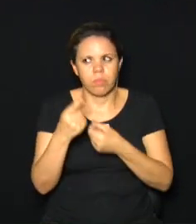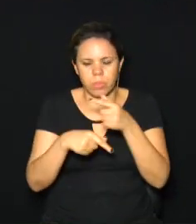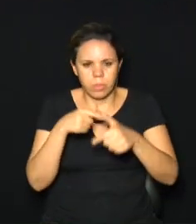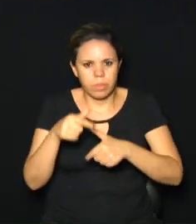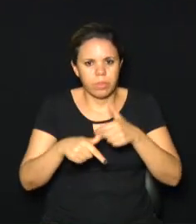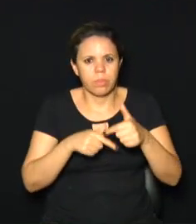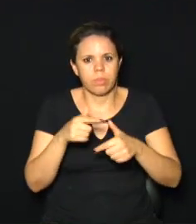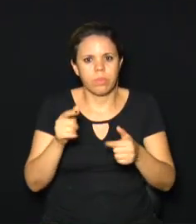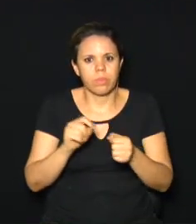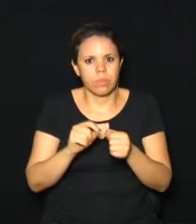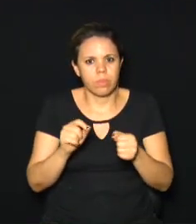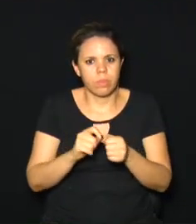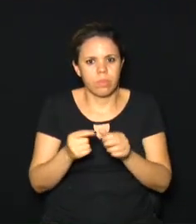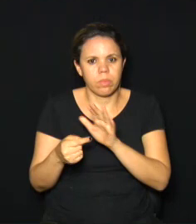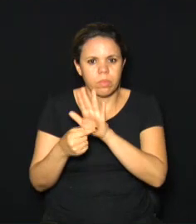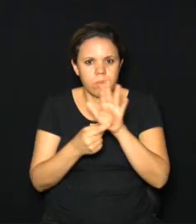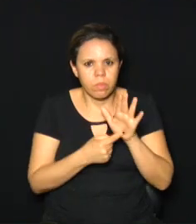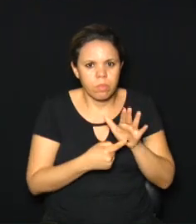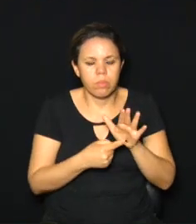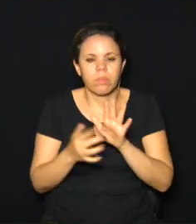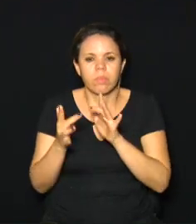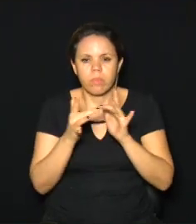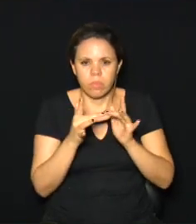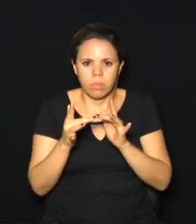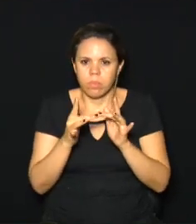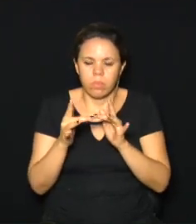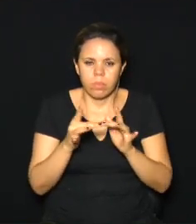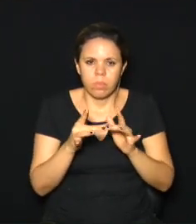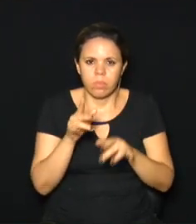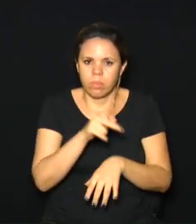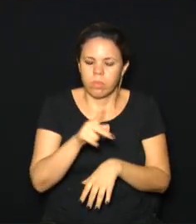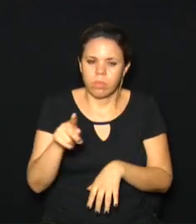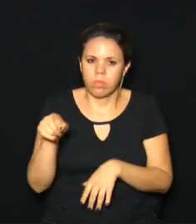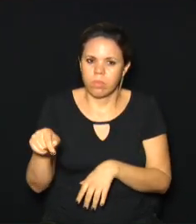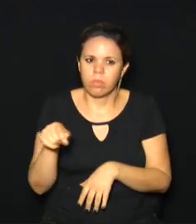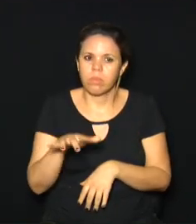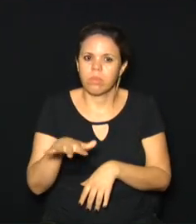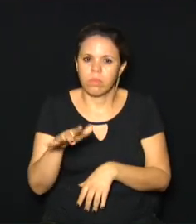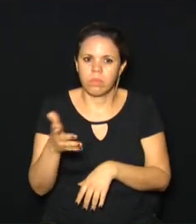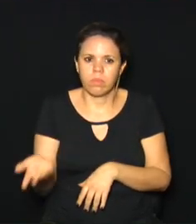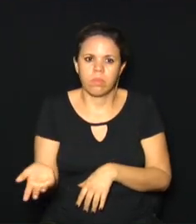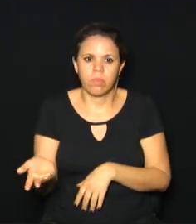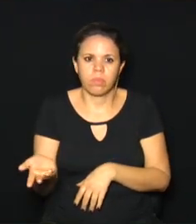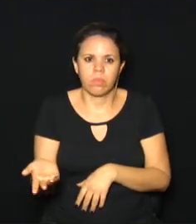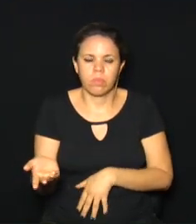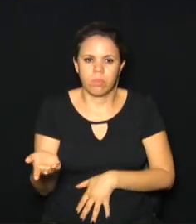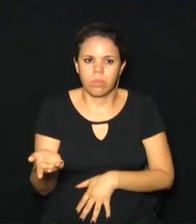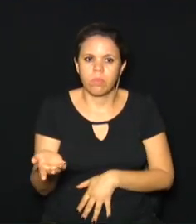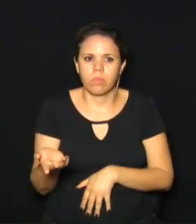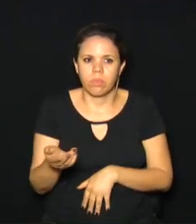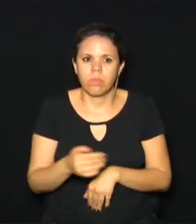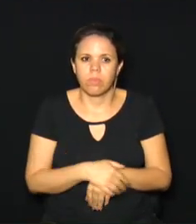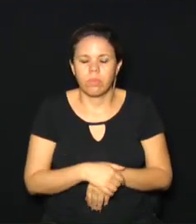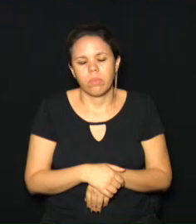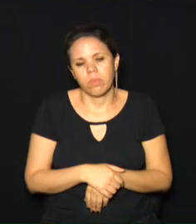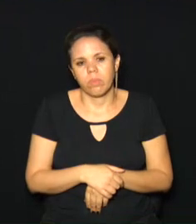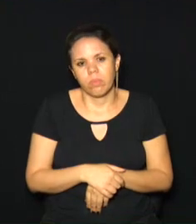atividades elas colocam muito em contato, né? O educador é uma delas, né? Coloca em contato aí com,